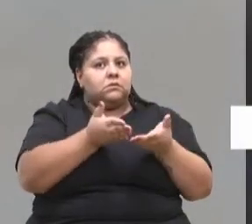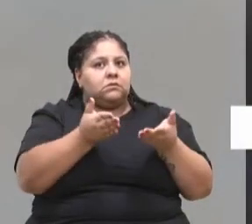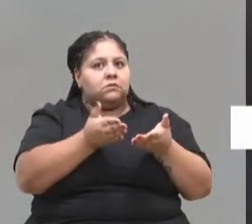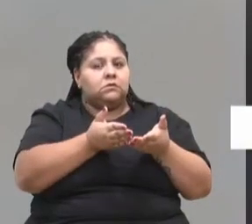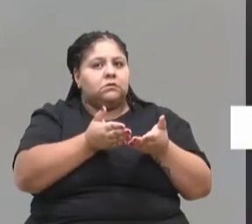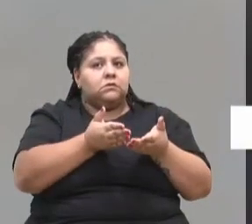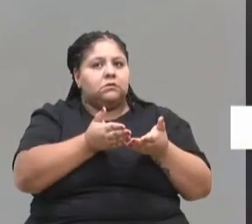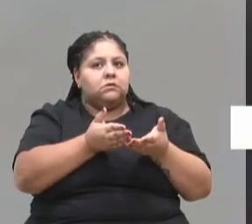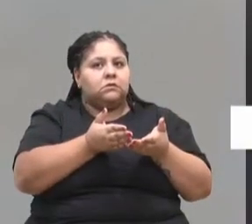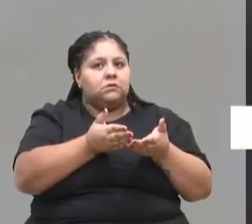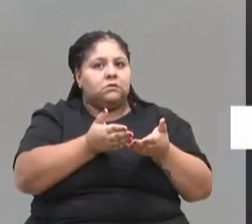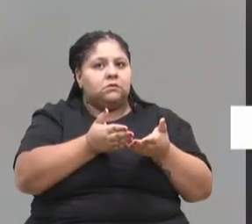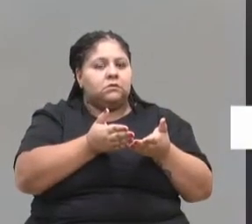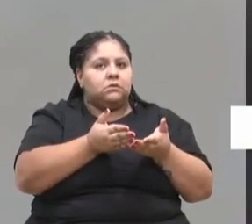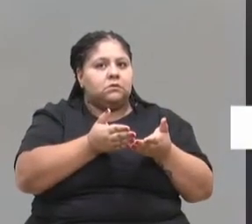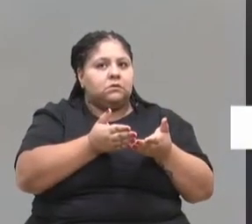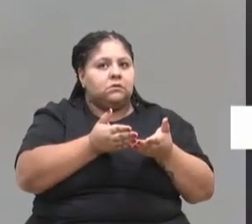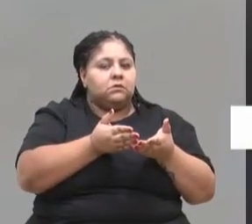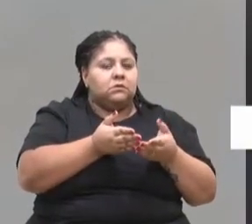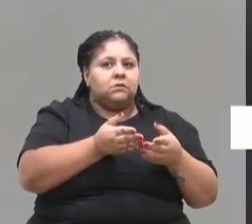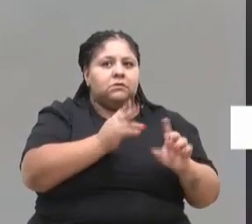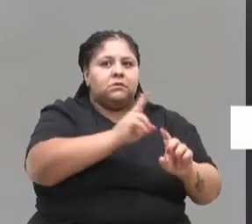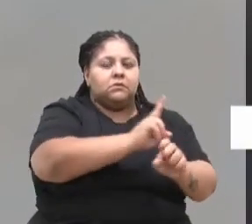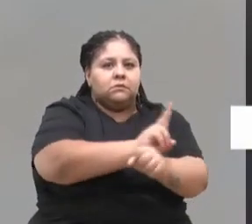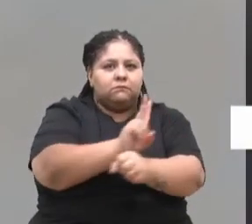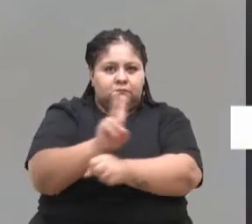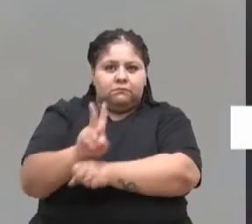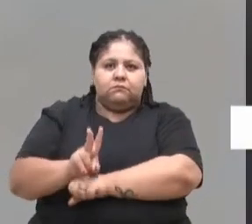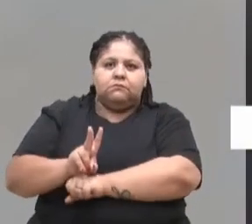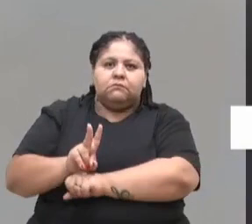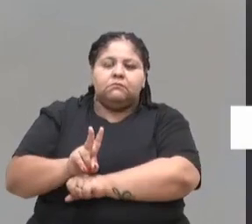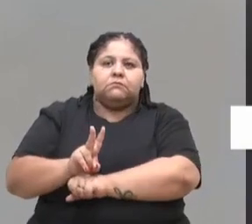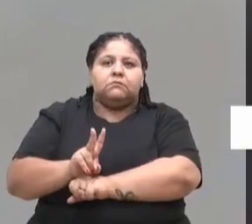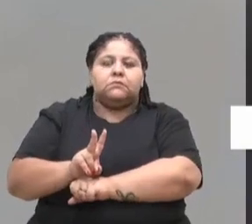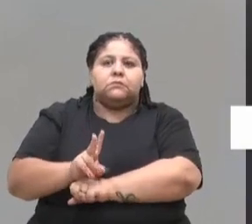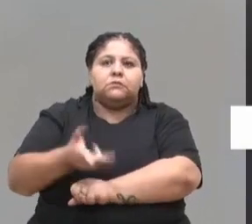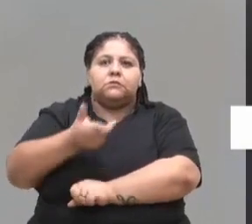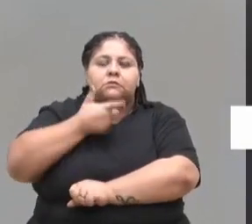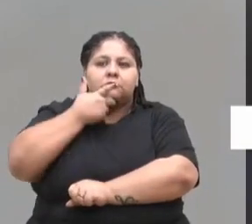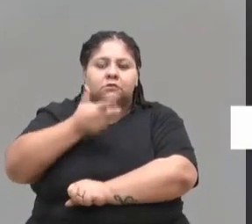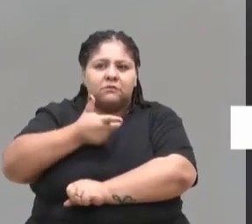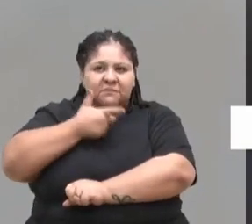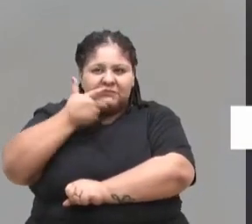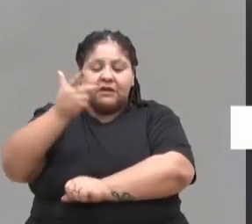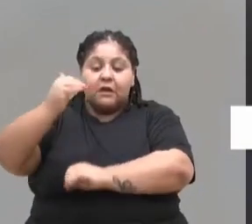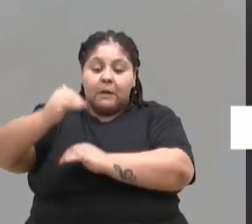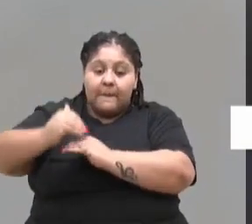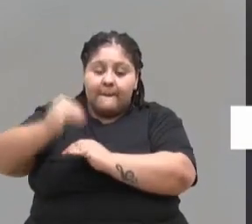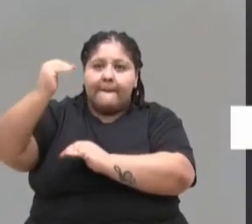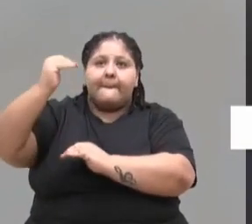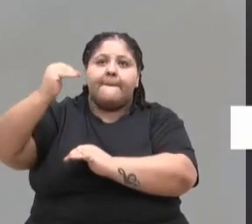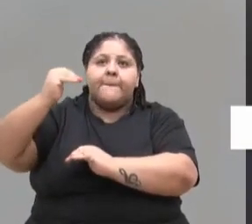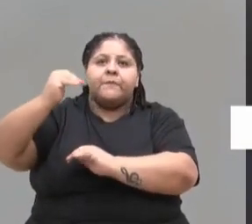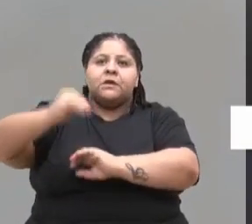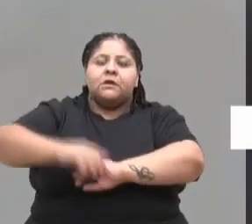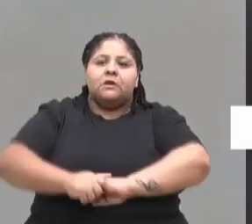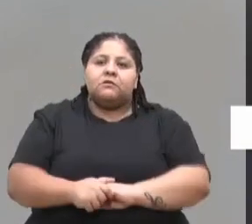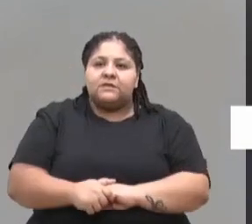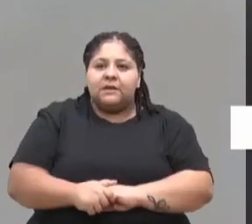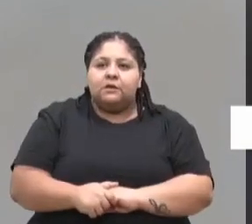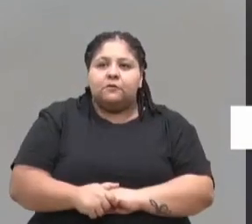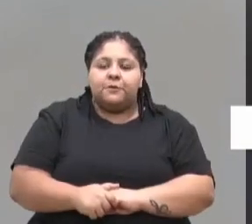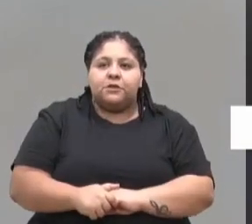à questão da zeladoria, e reforça ainda mais a ideia da